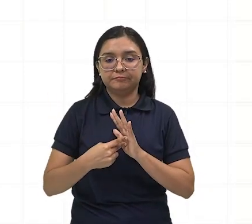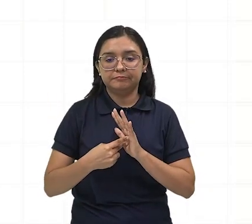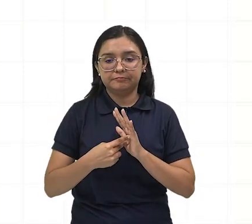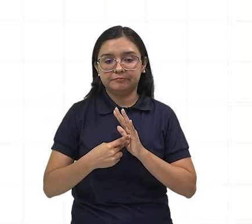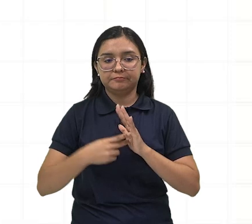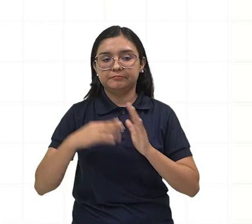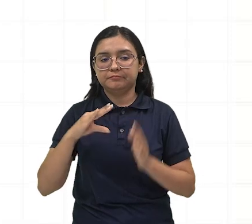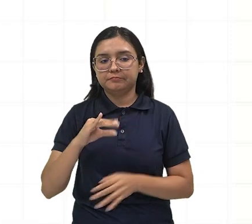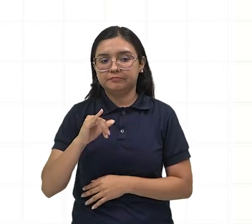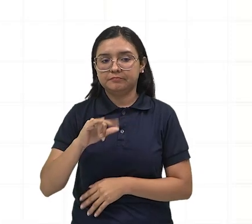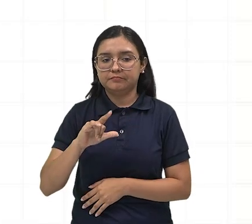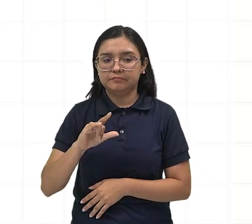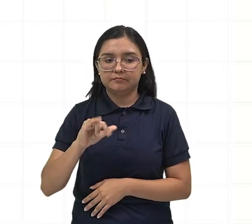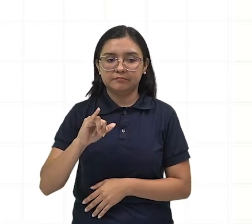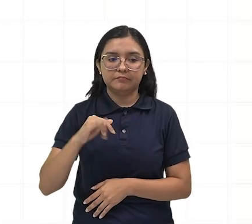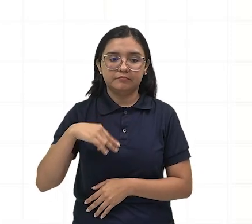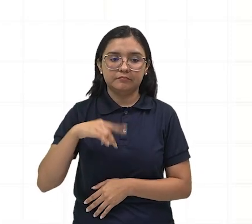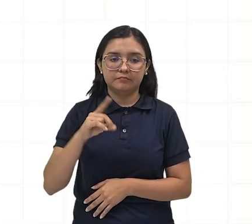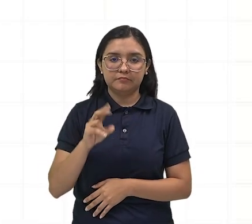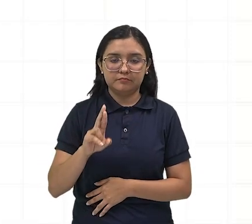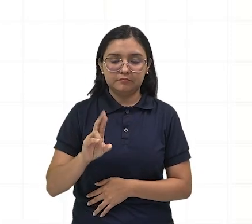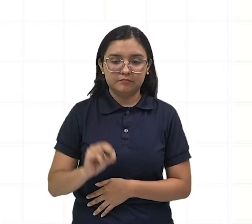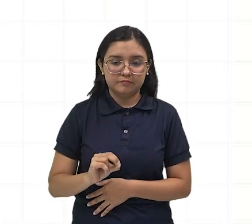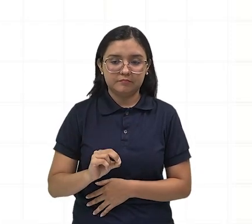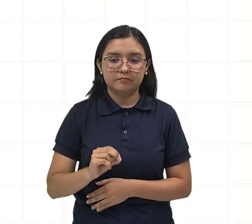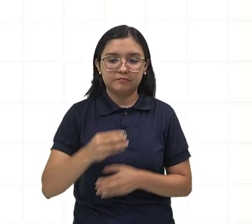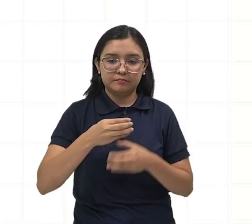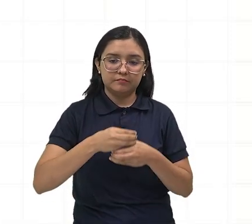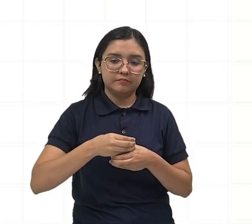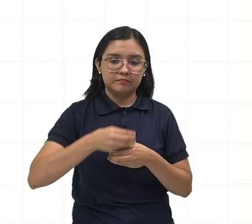círculo de centro O.